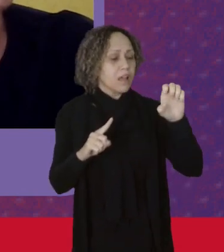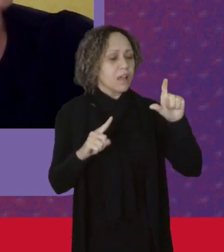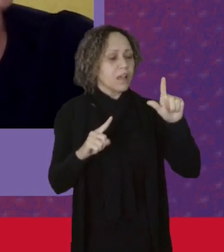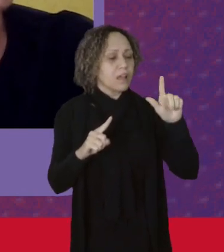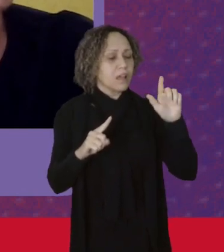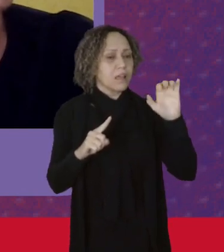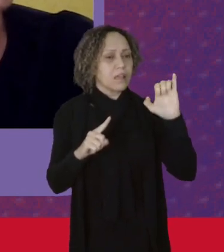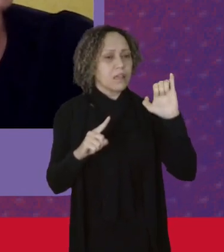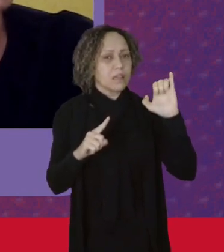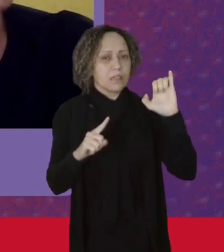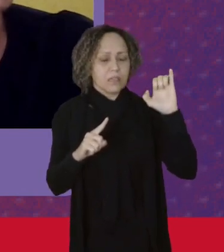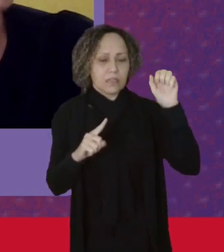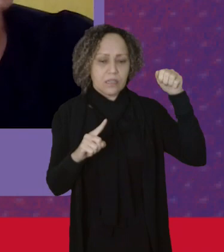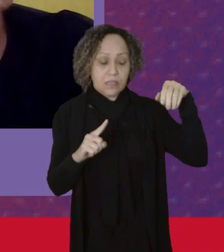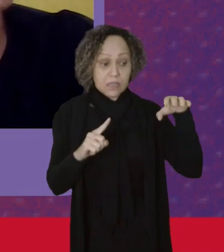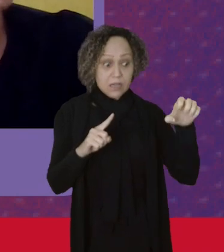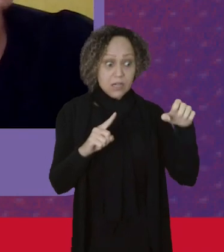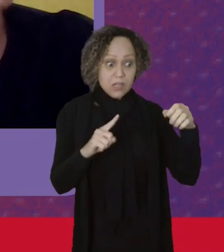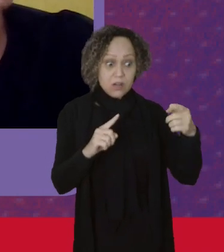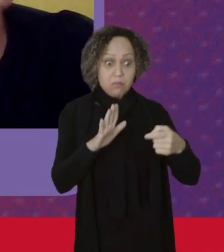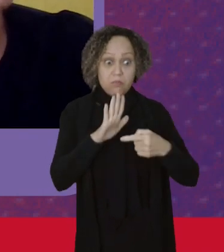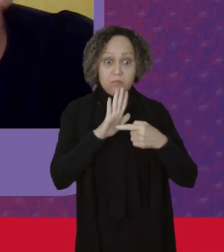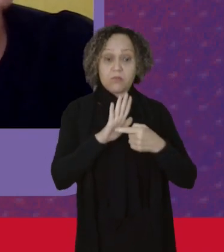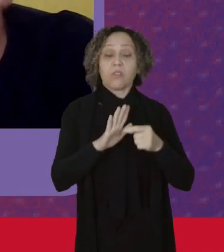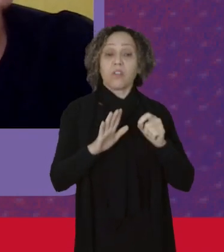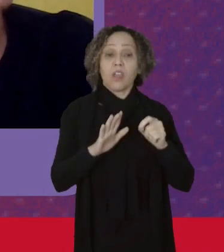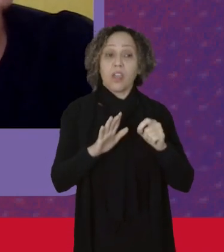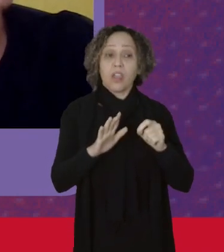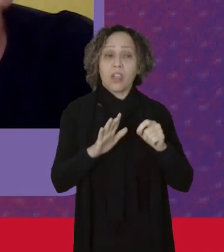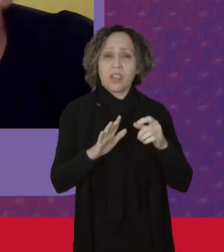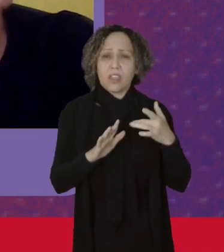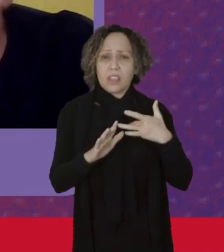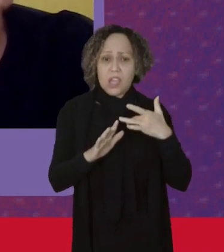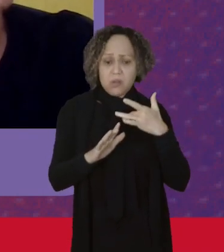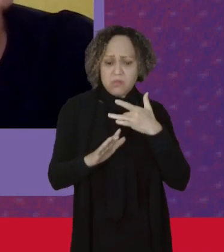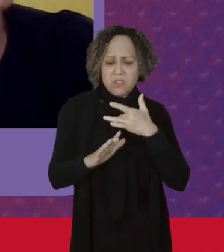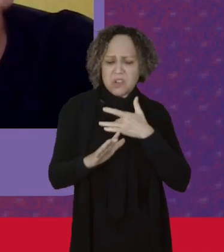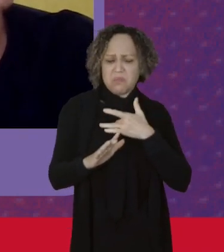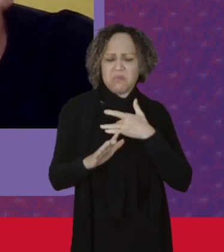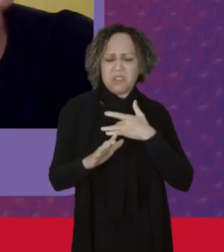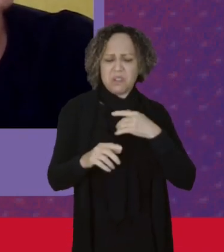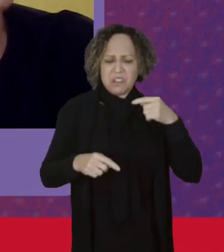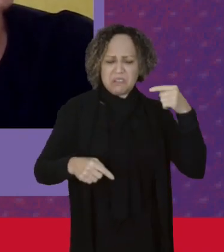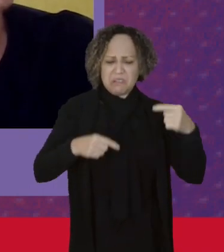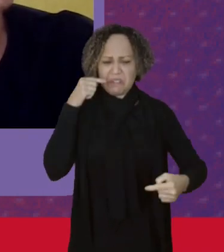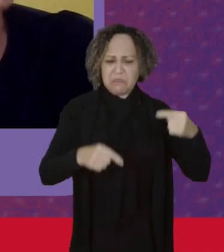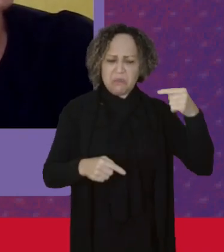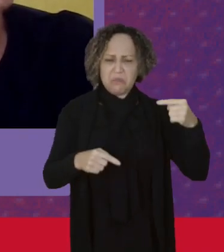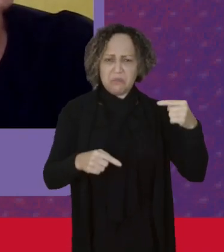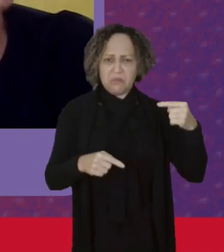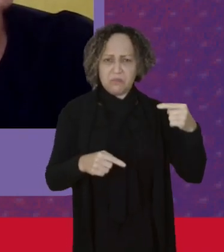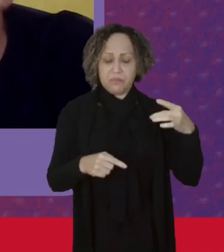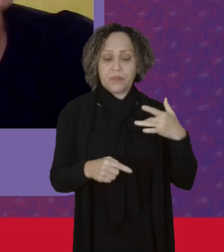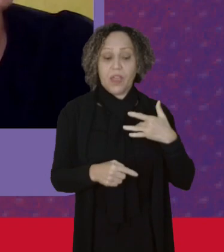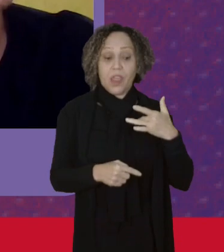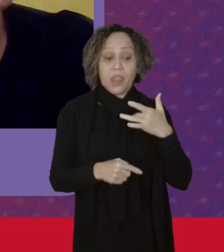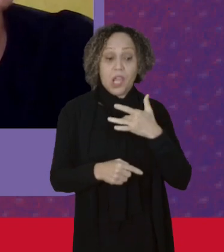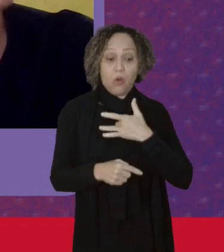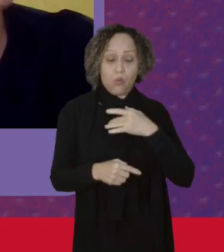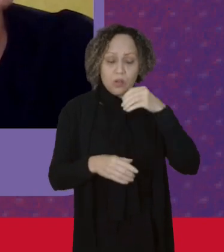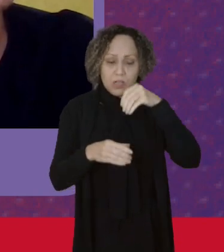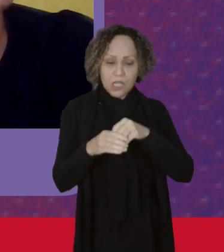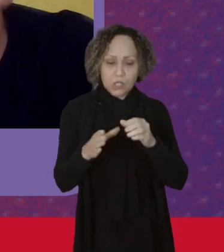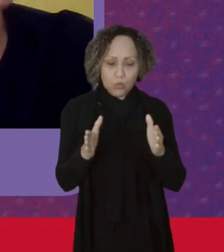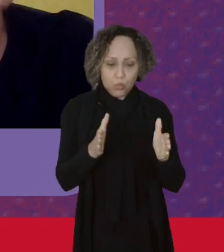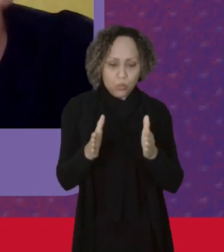em disputa, né? Então, a saúde da mulher, e isso é uma coisa que a gente viu também no módulo 1, né, de saúde integral